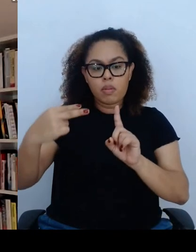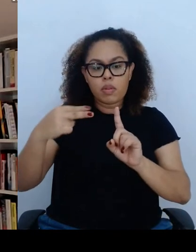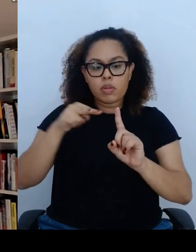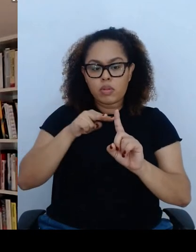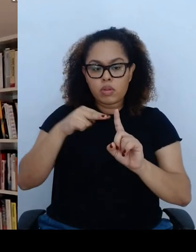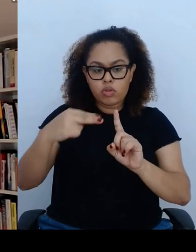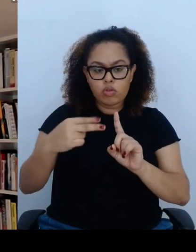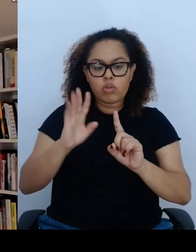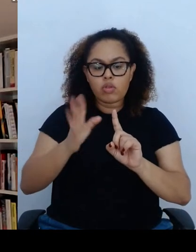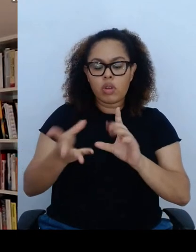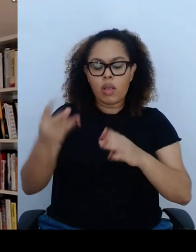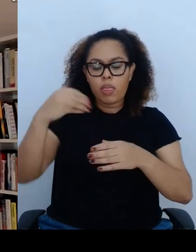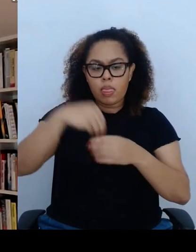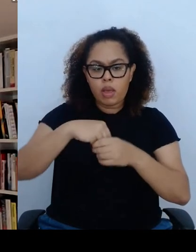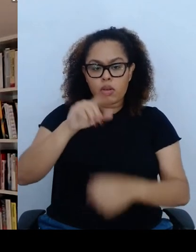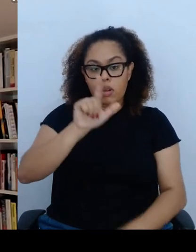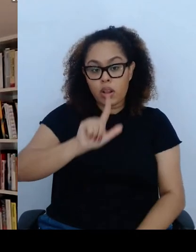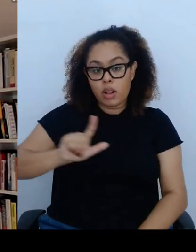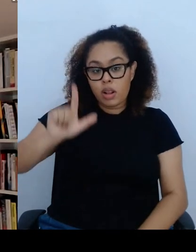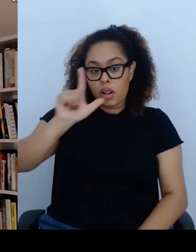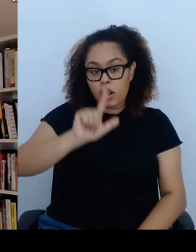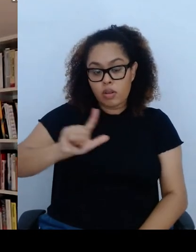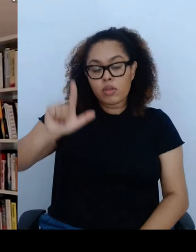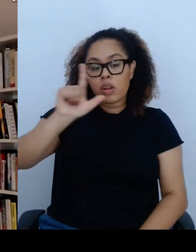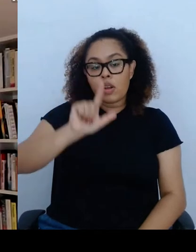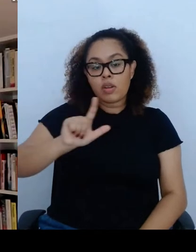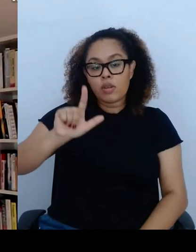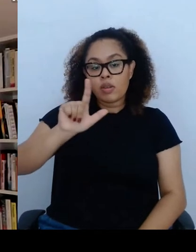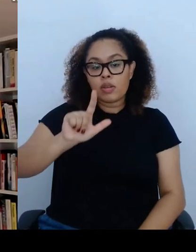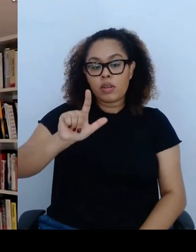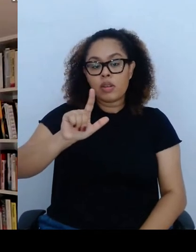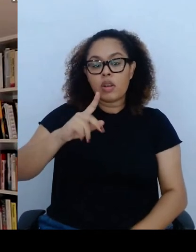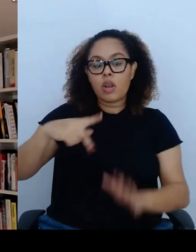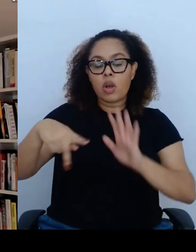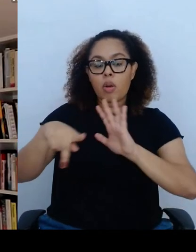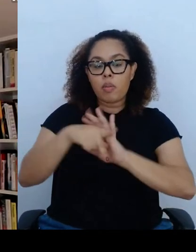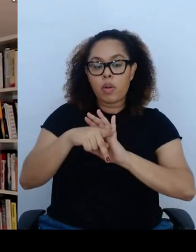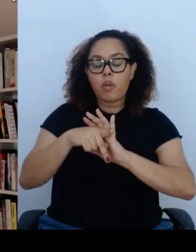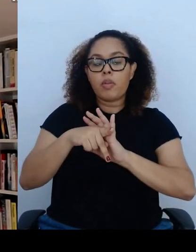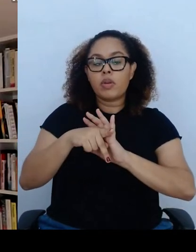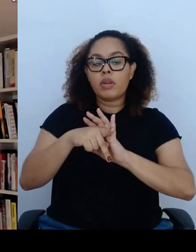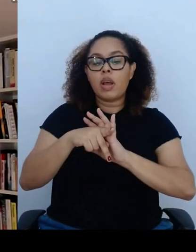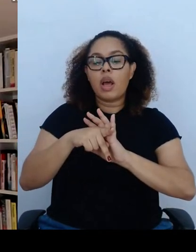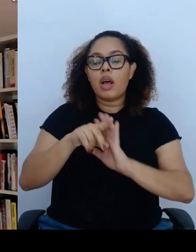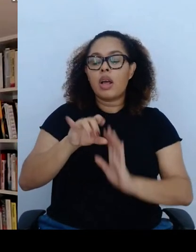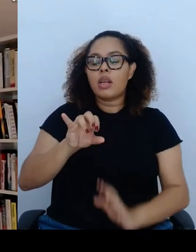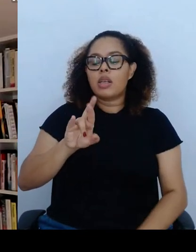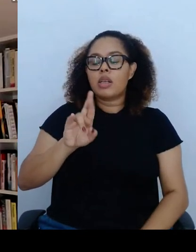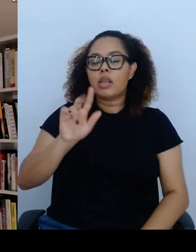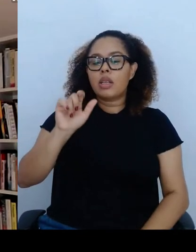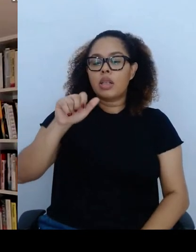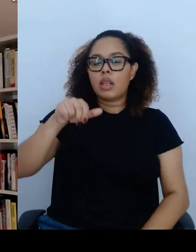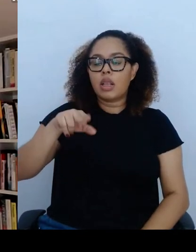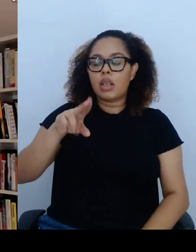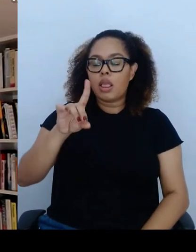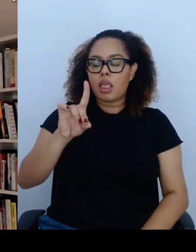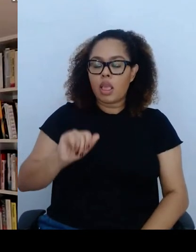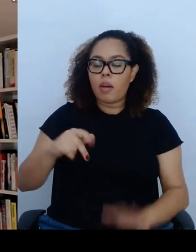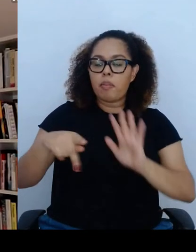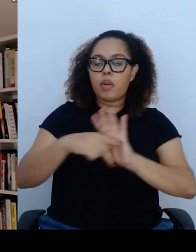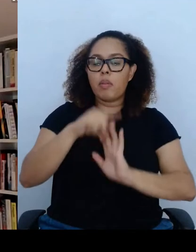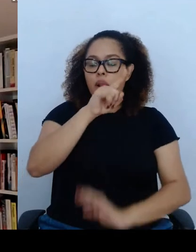sobre esse artista irlandês que é tão fundamental na história da arte europeia